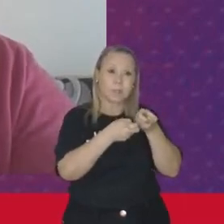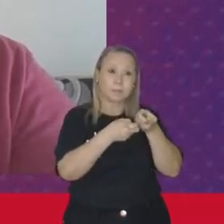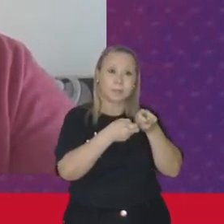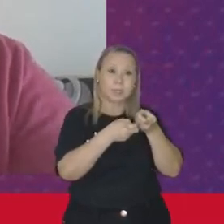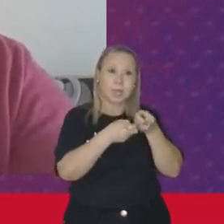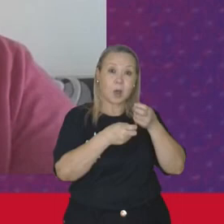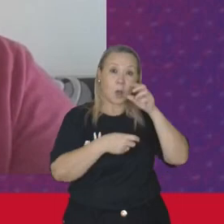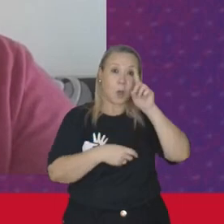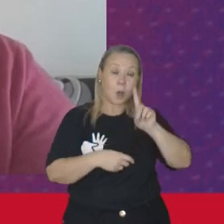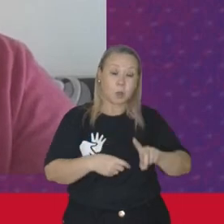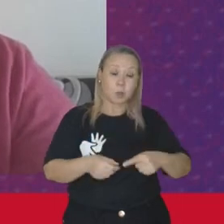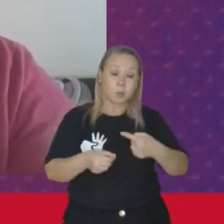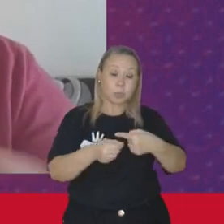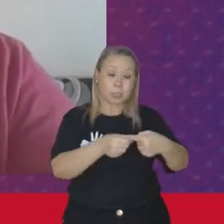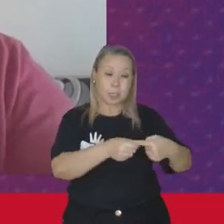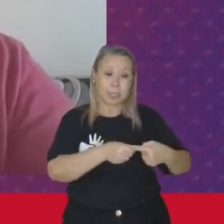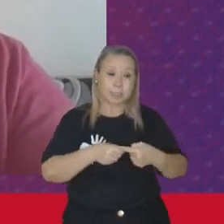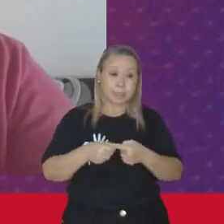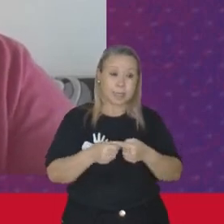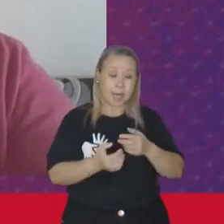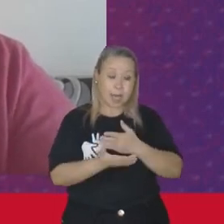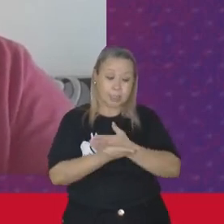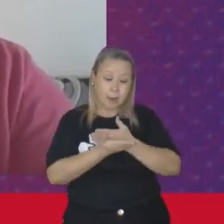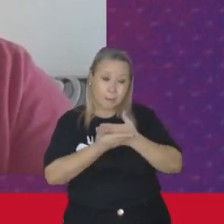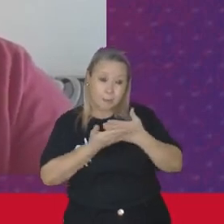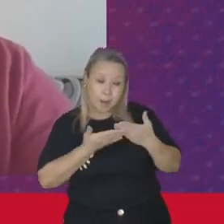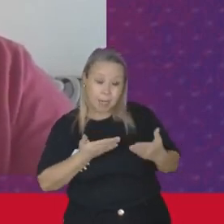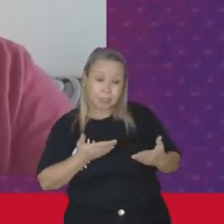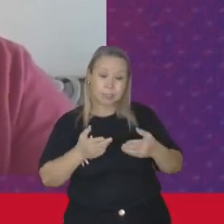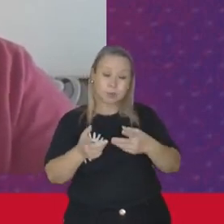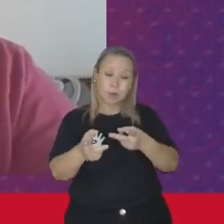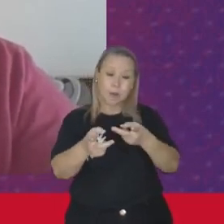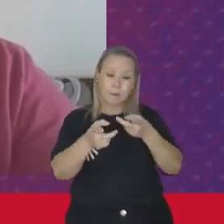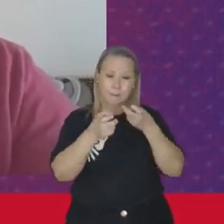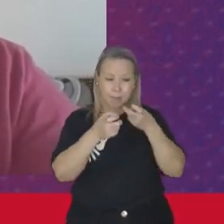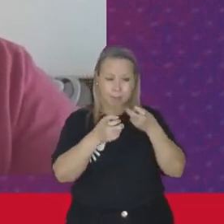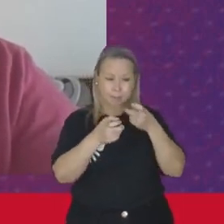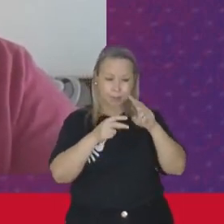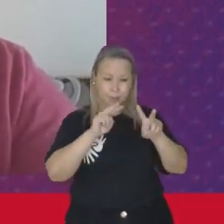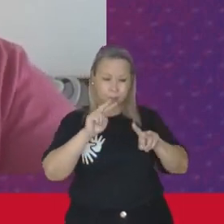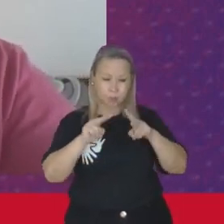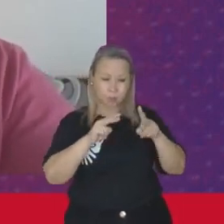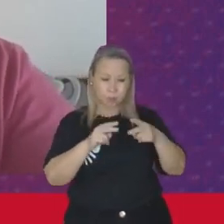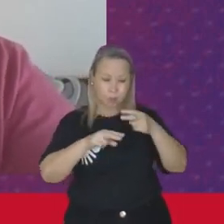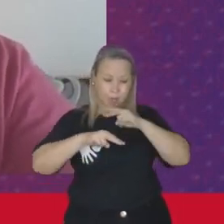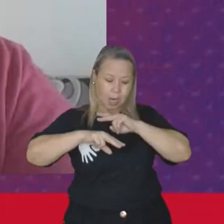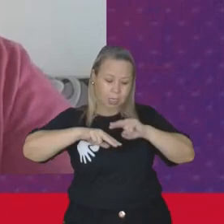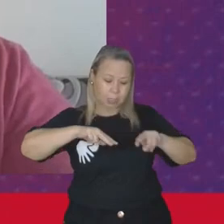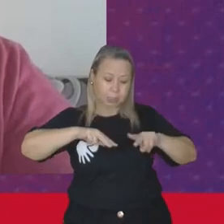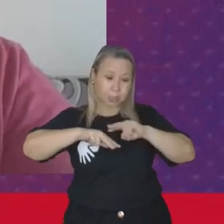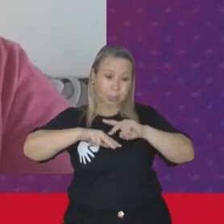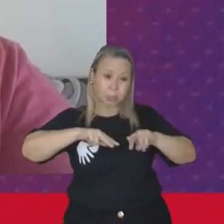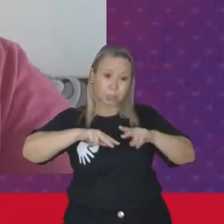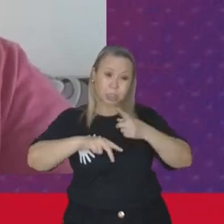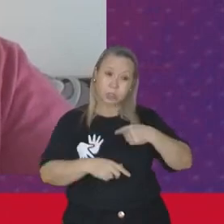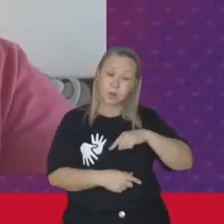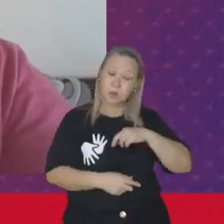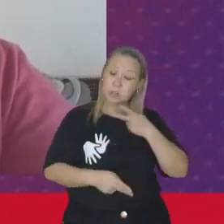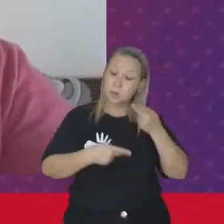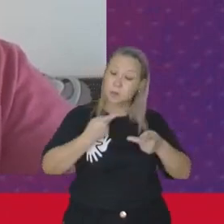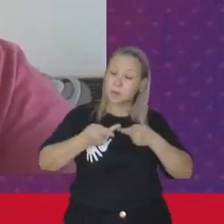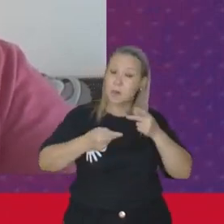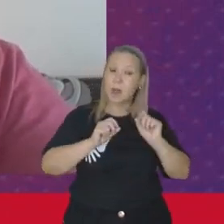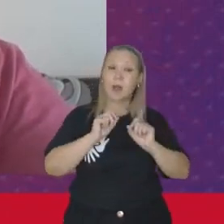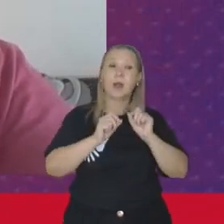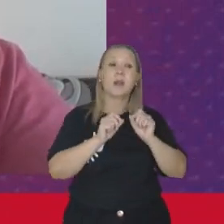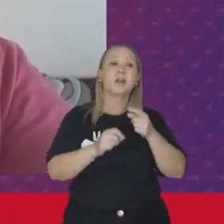do direito à cidade a partir de um olhar de gênero, a gente está dizendo que